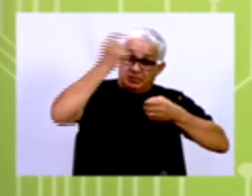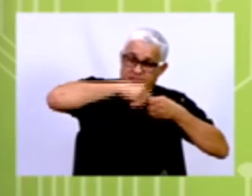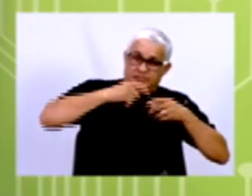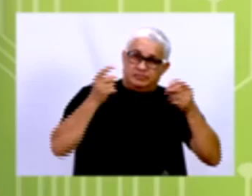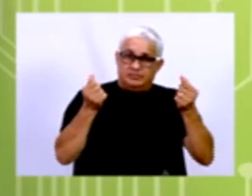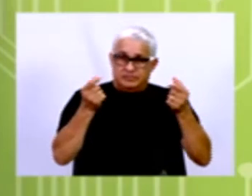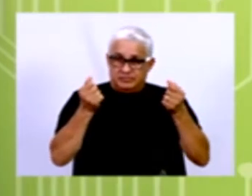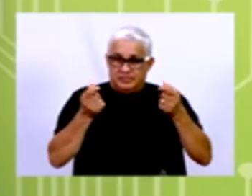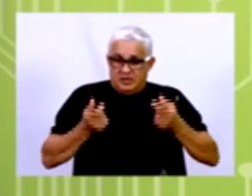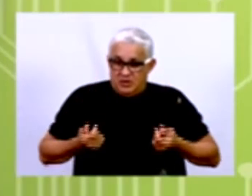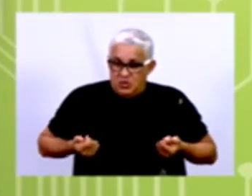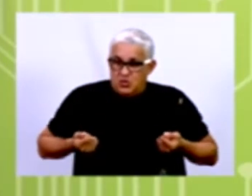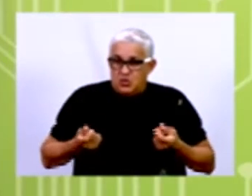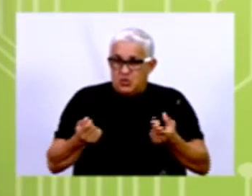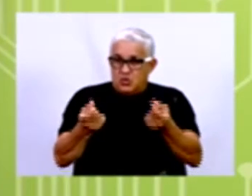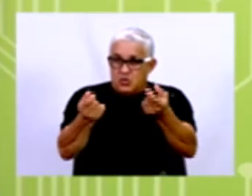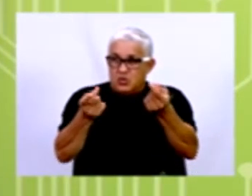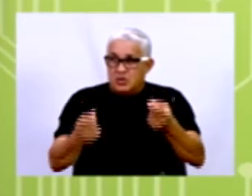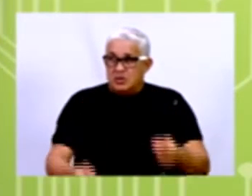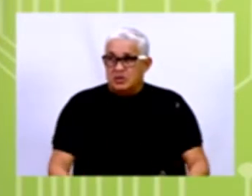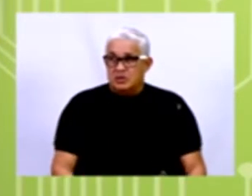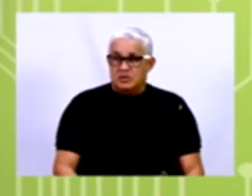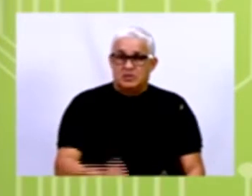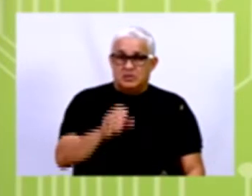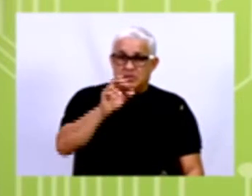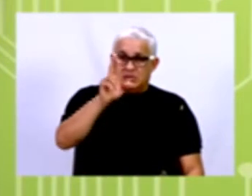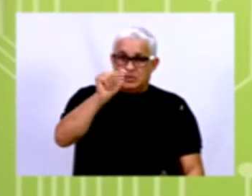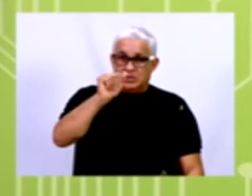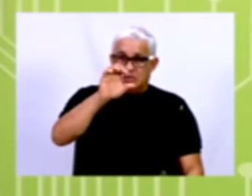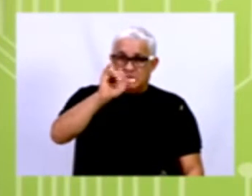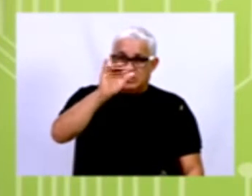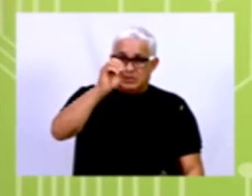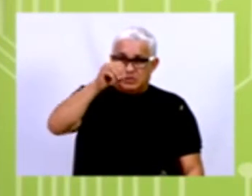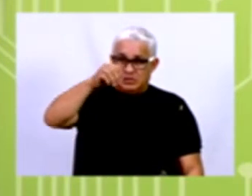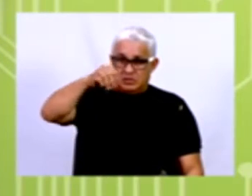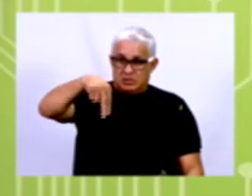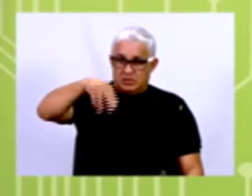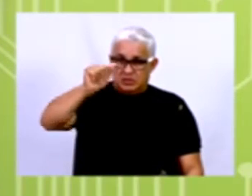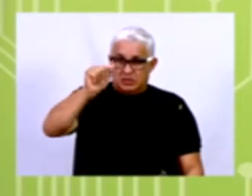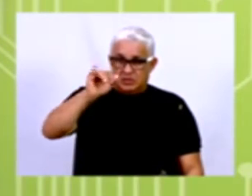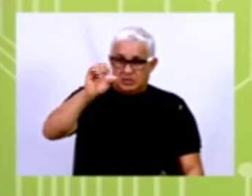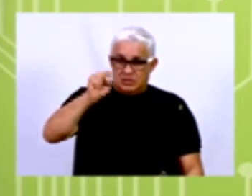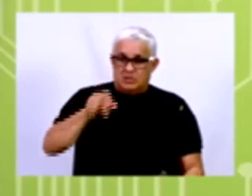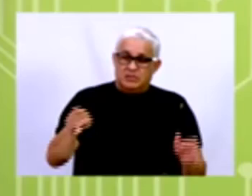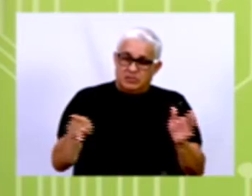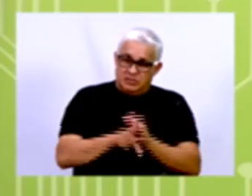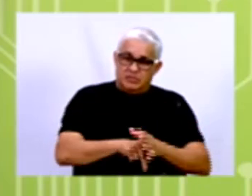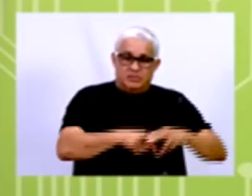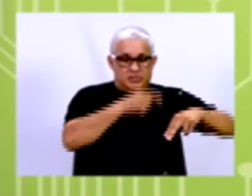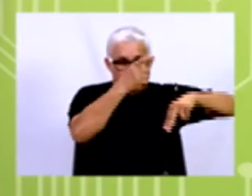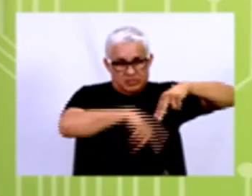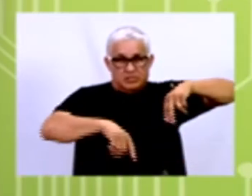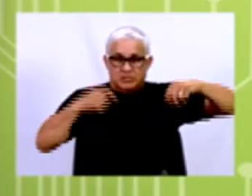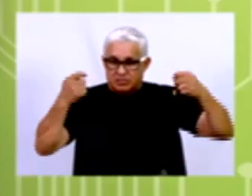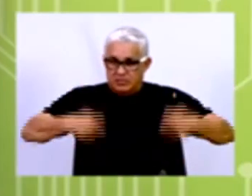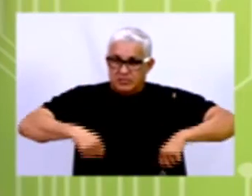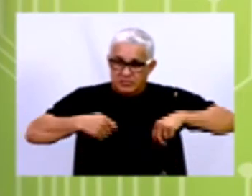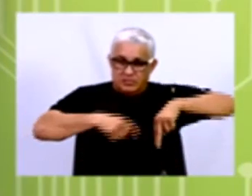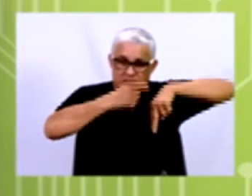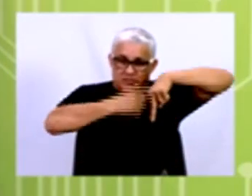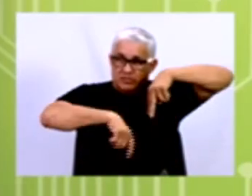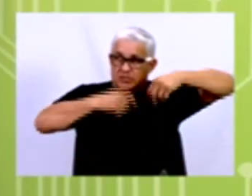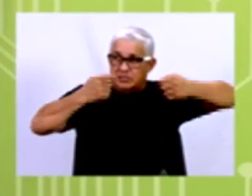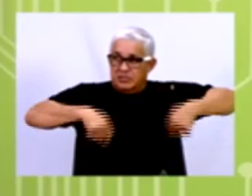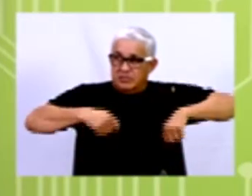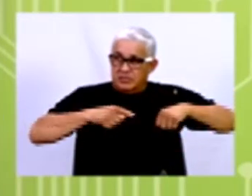em forma de gastos. Gastos racionais, né, voltados para as necessidades humanas, etc, etc. Mas eles